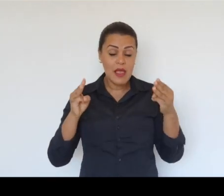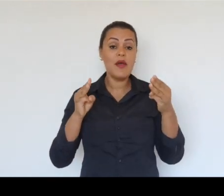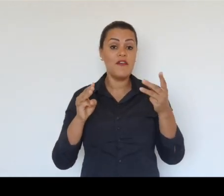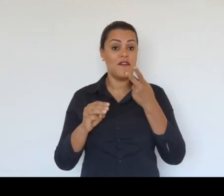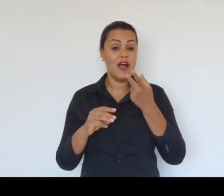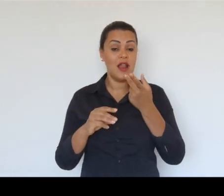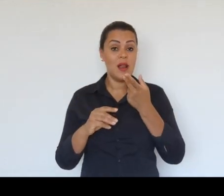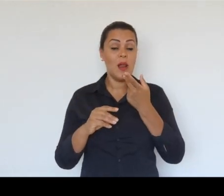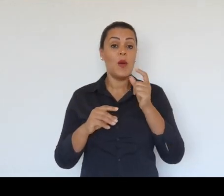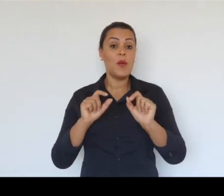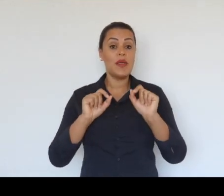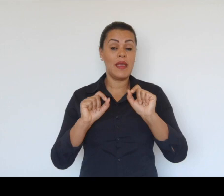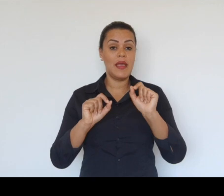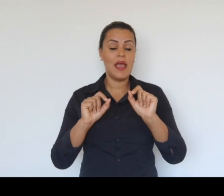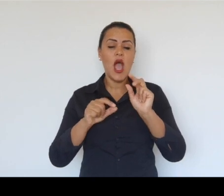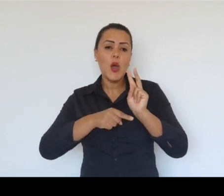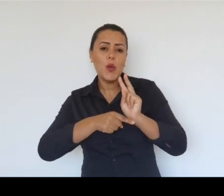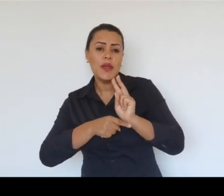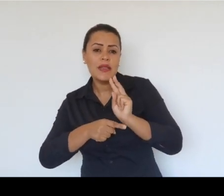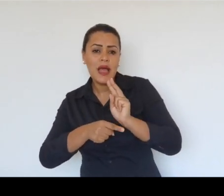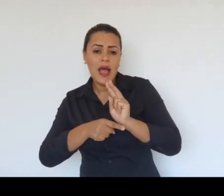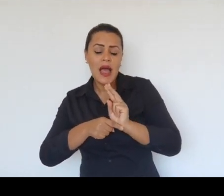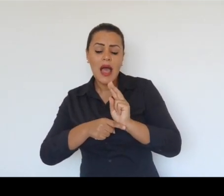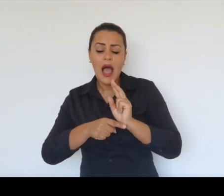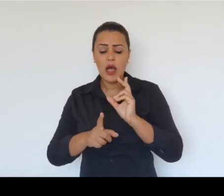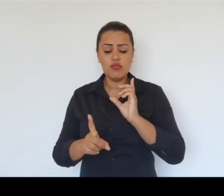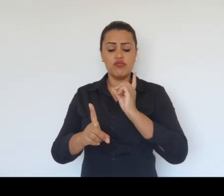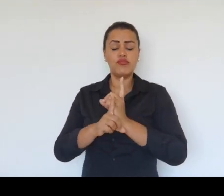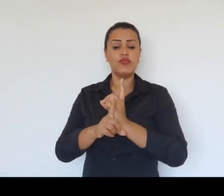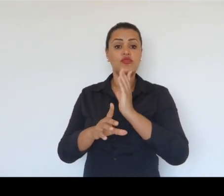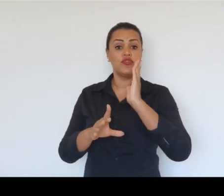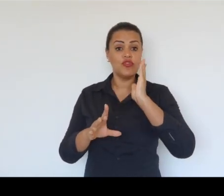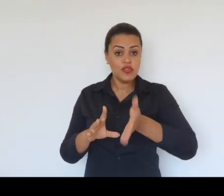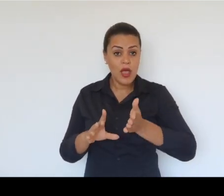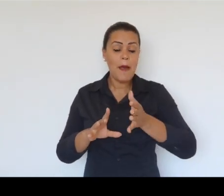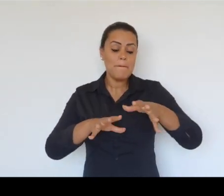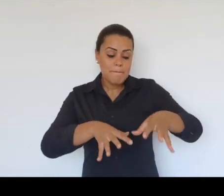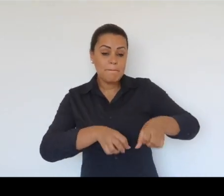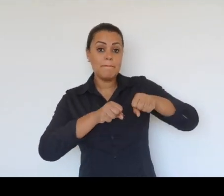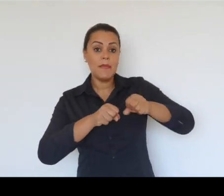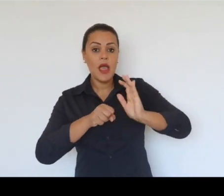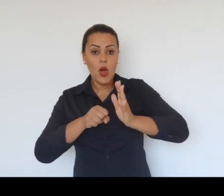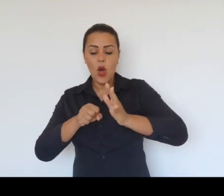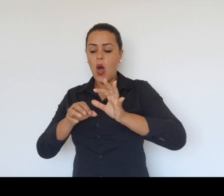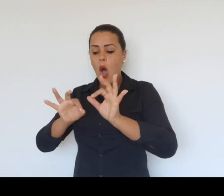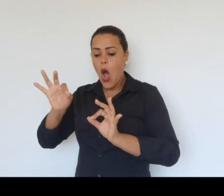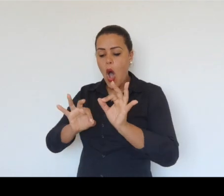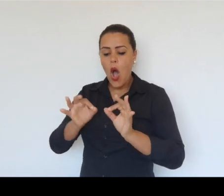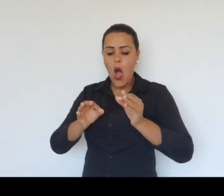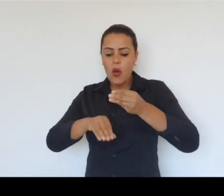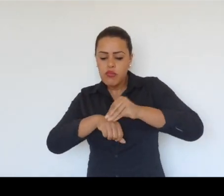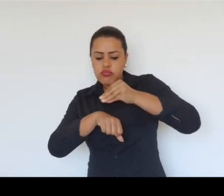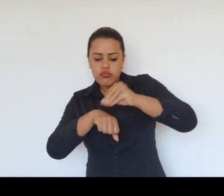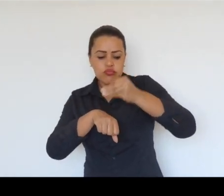parte de conservar o material já localizado, já resgatado, até a exposição final